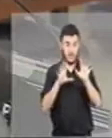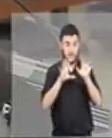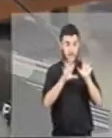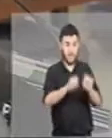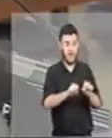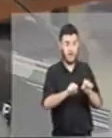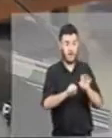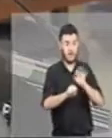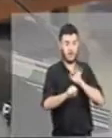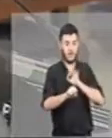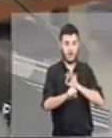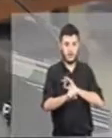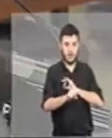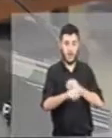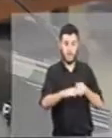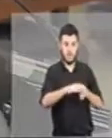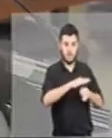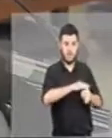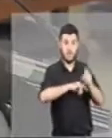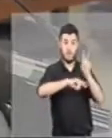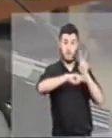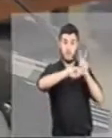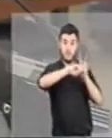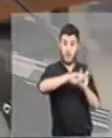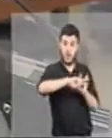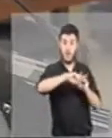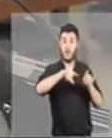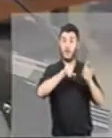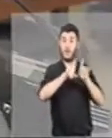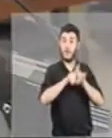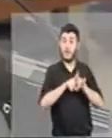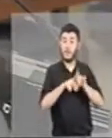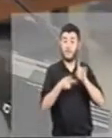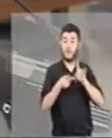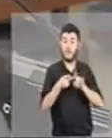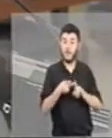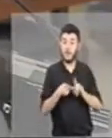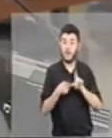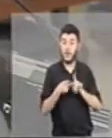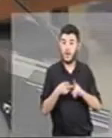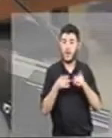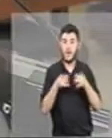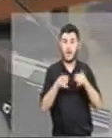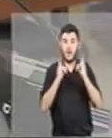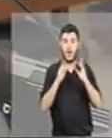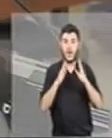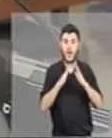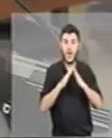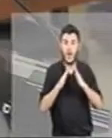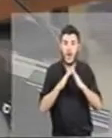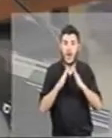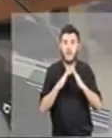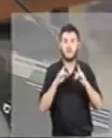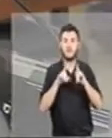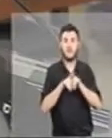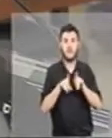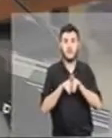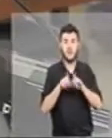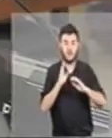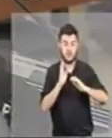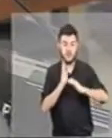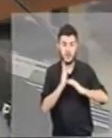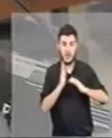em apreensão em dependências do Senado, particularmente, pelo que entendi,